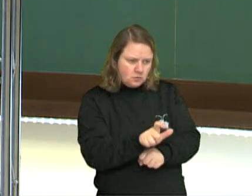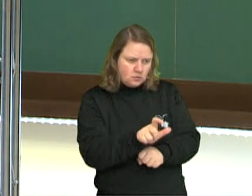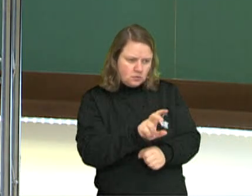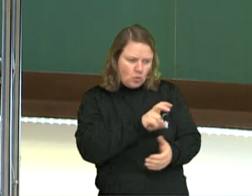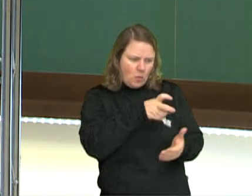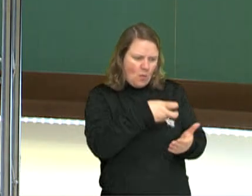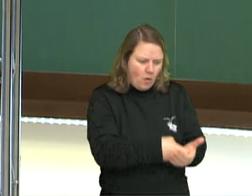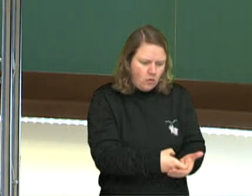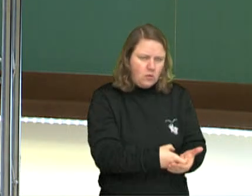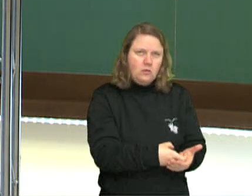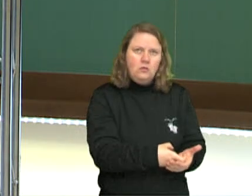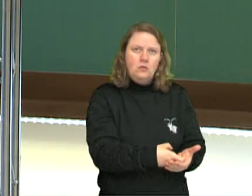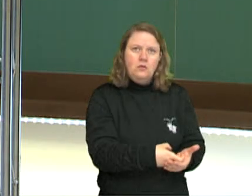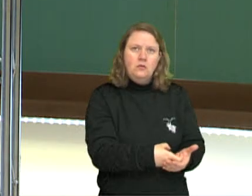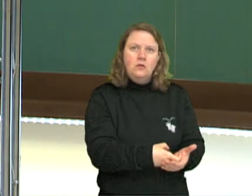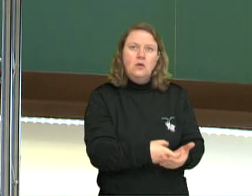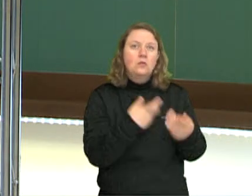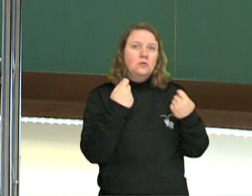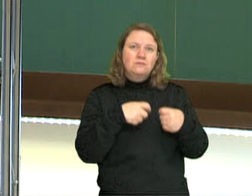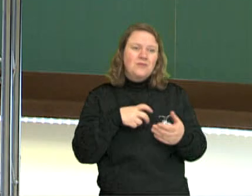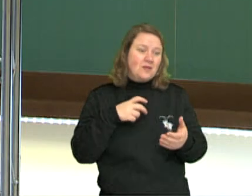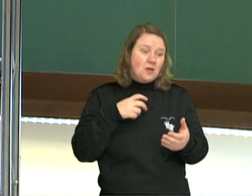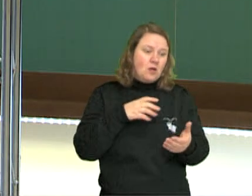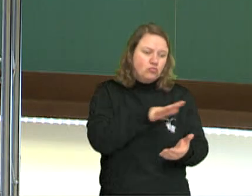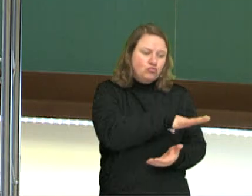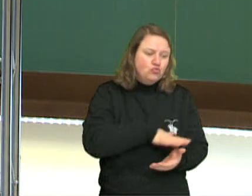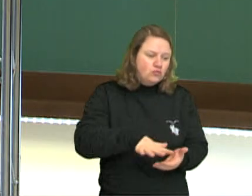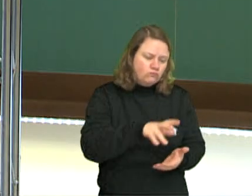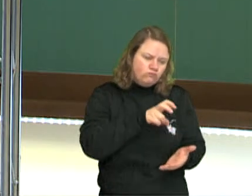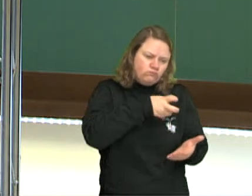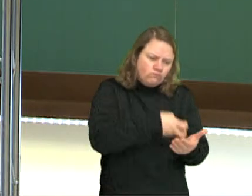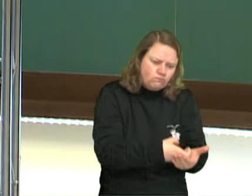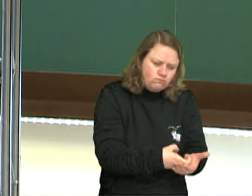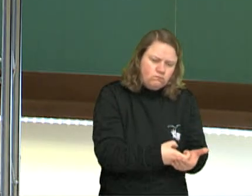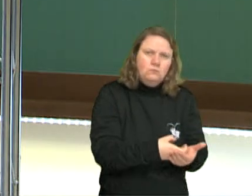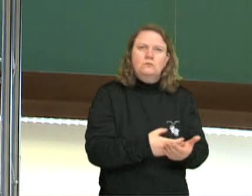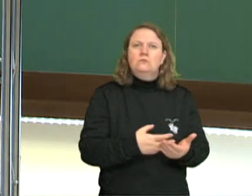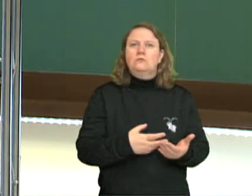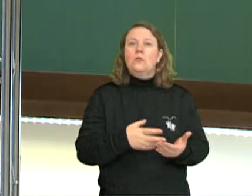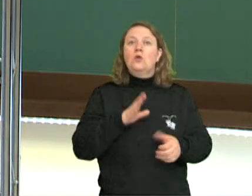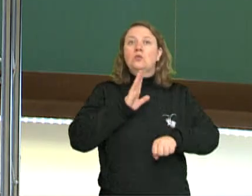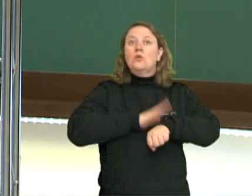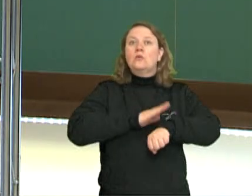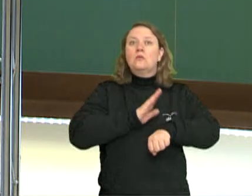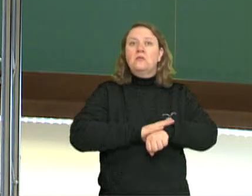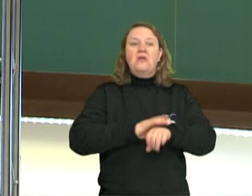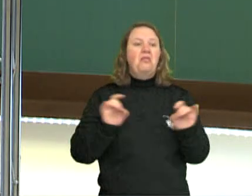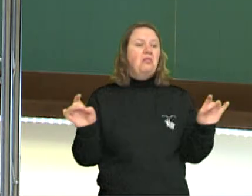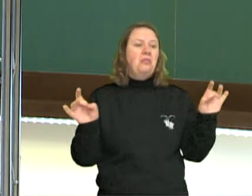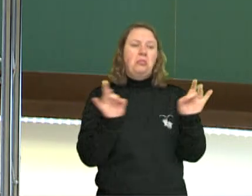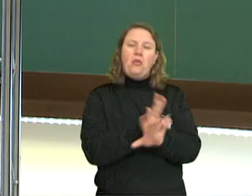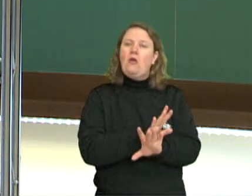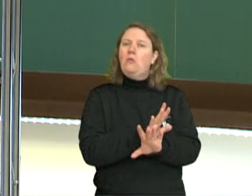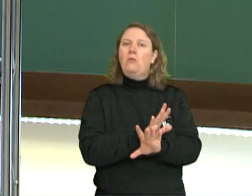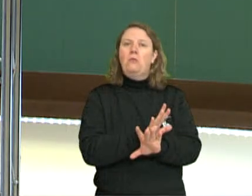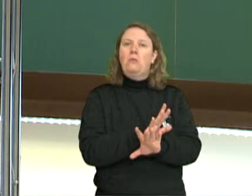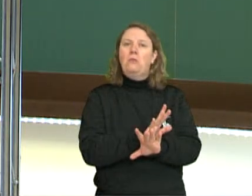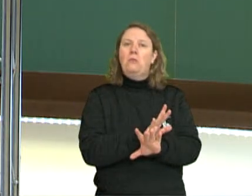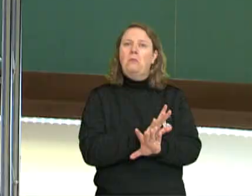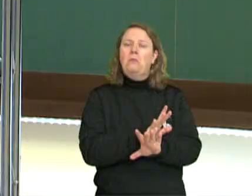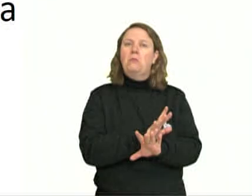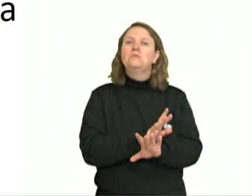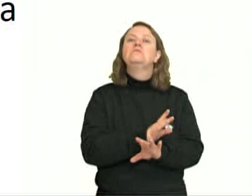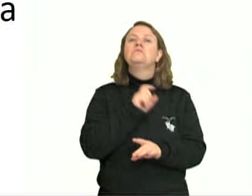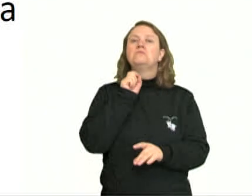o chamado encostamento. Esta ação encerra imediatamente a luta.